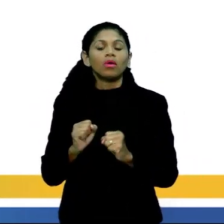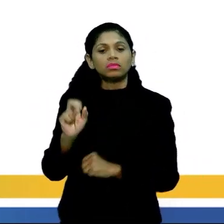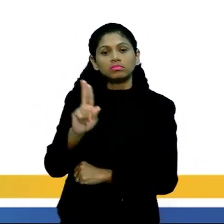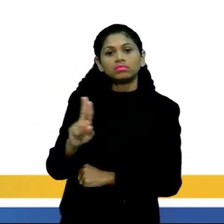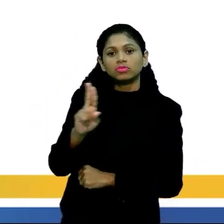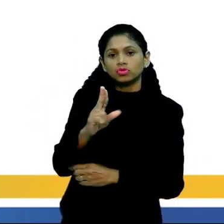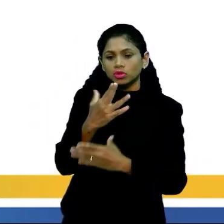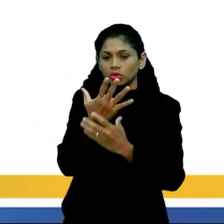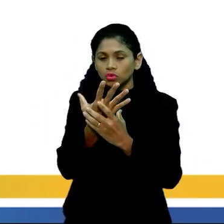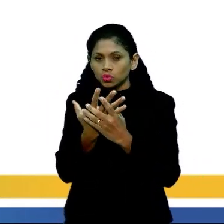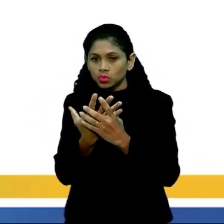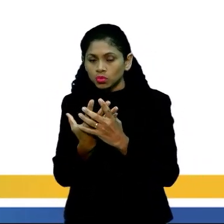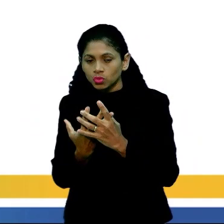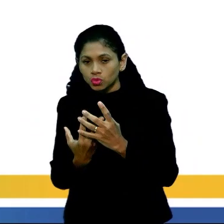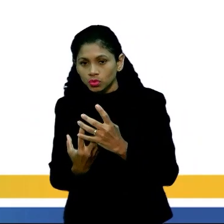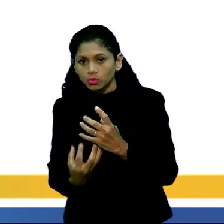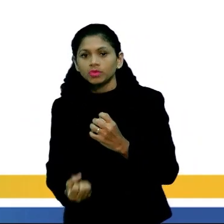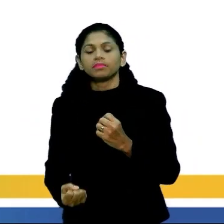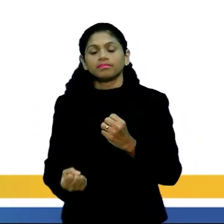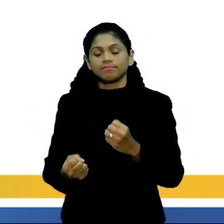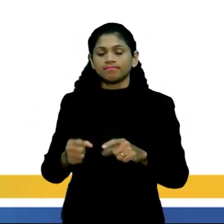muito do contexto.